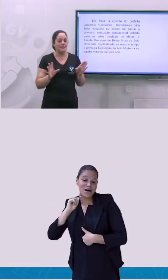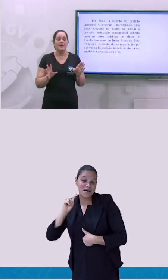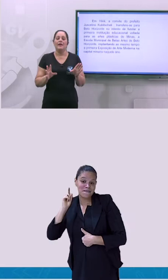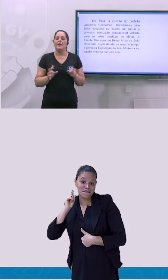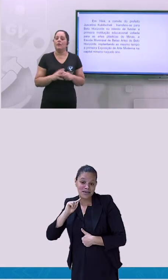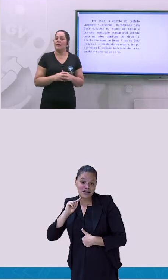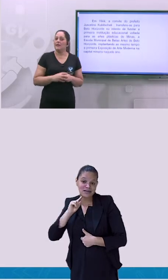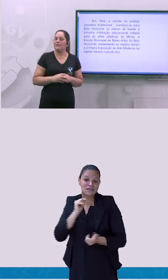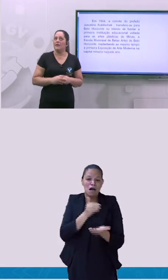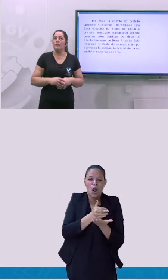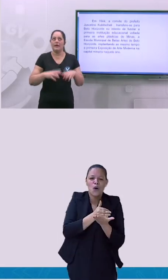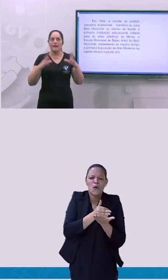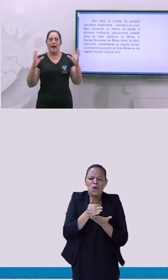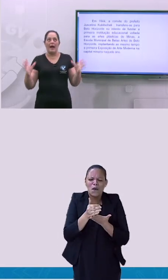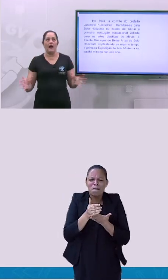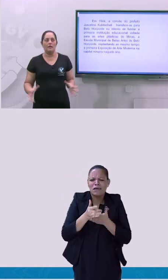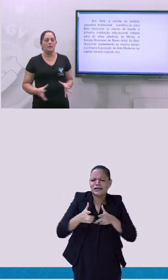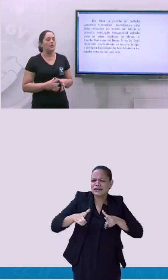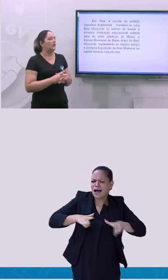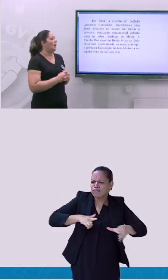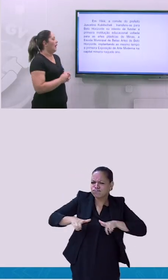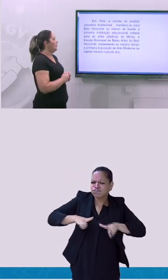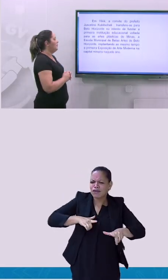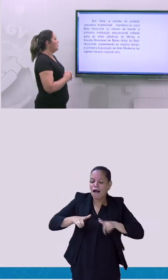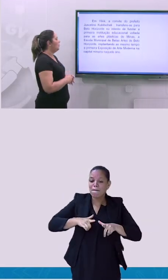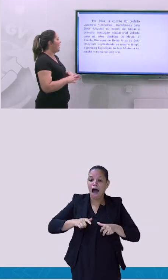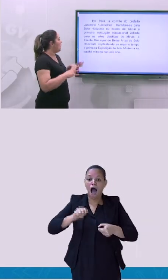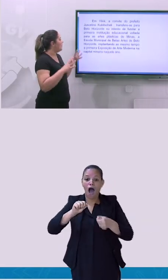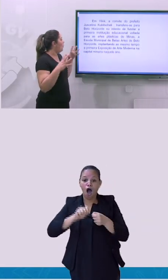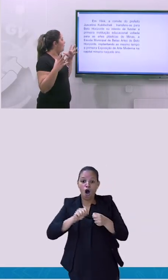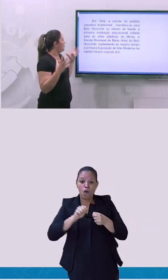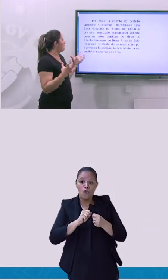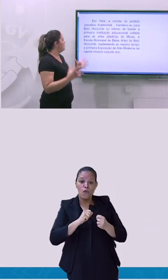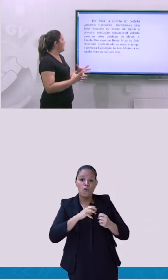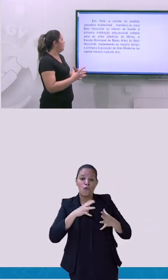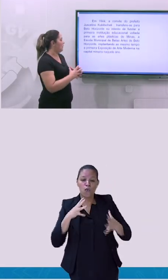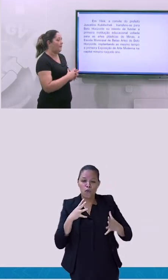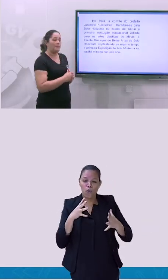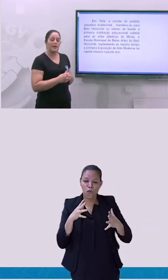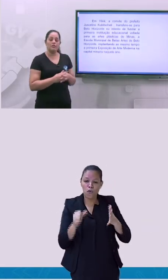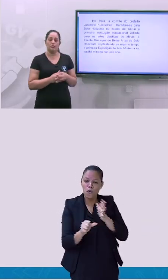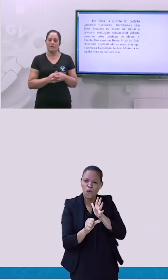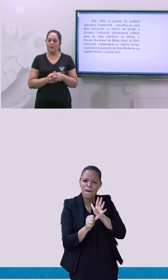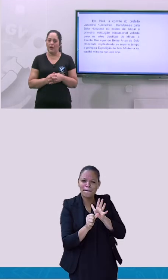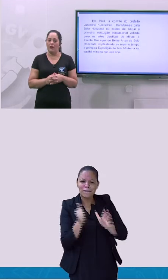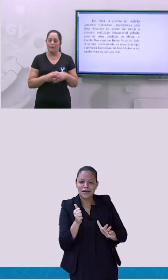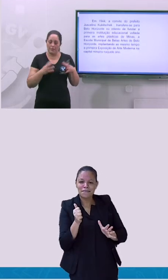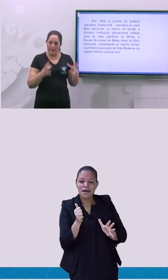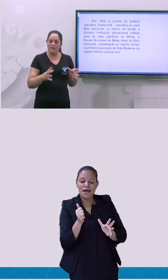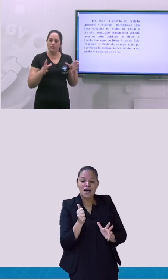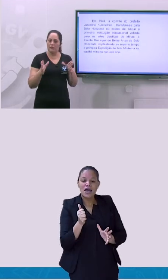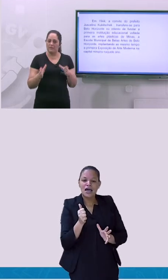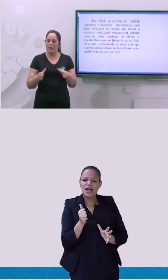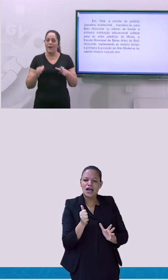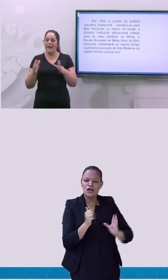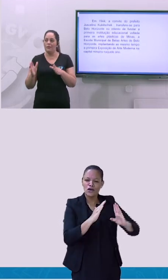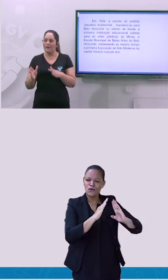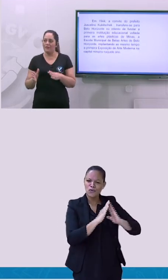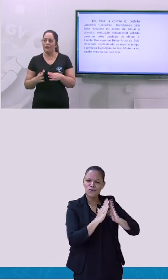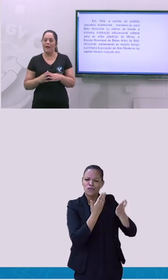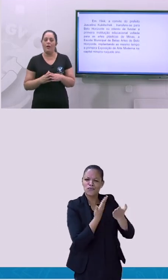Minas. Então, o que eles queriam? Criar, aqui em Minas Gerais, a primeira